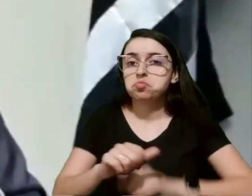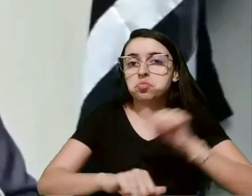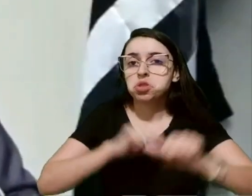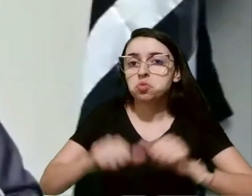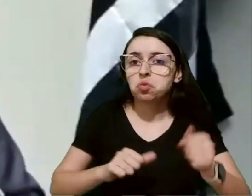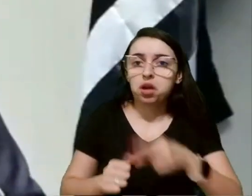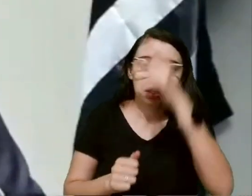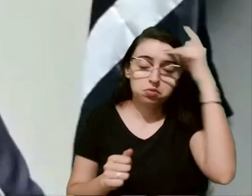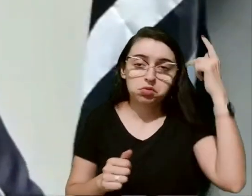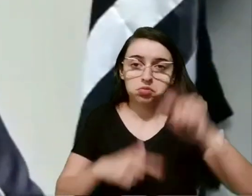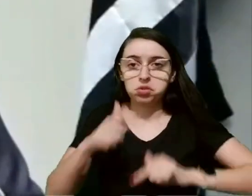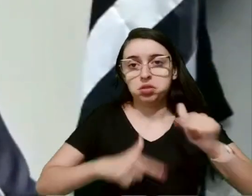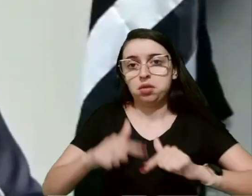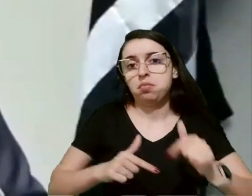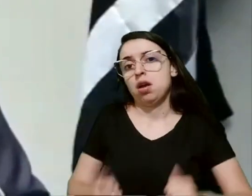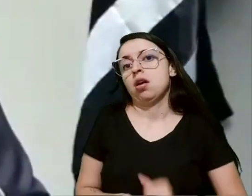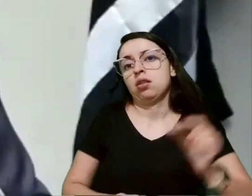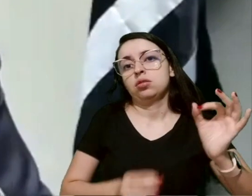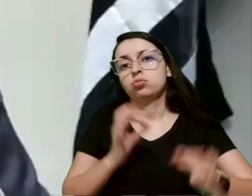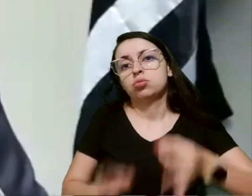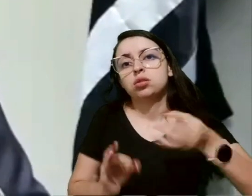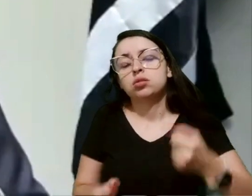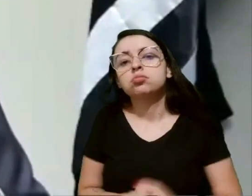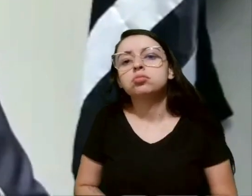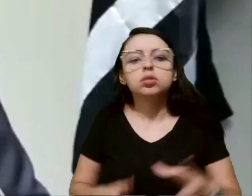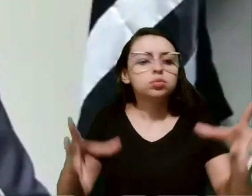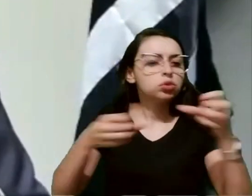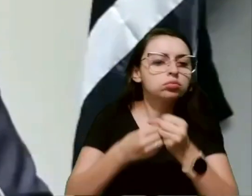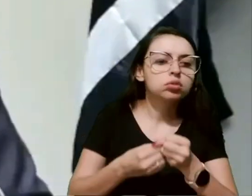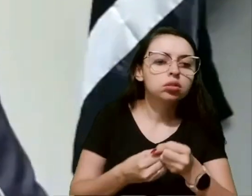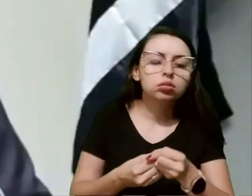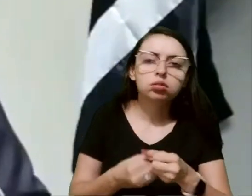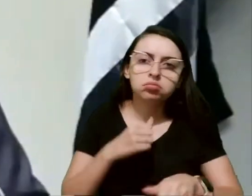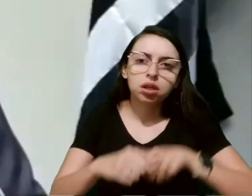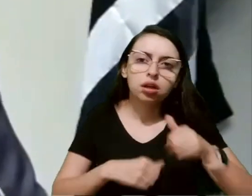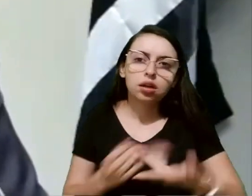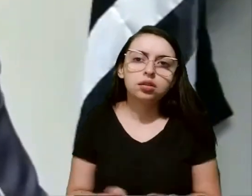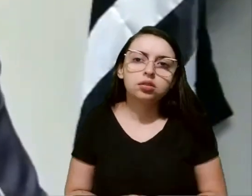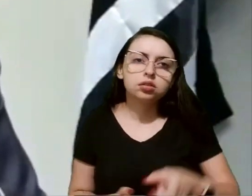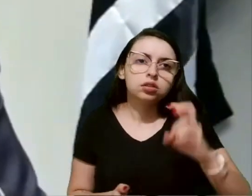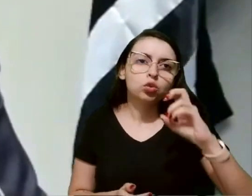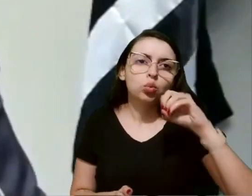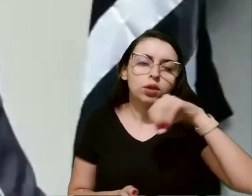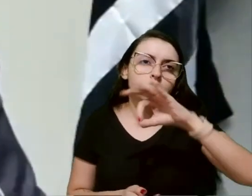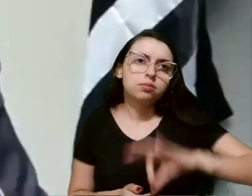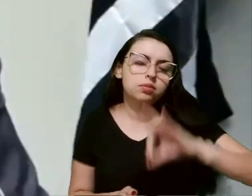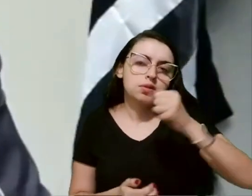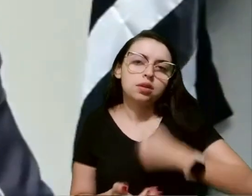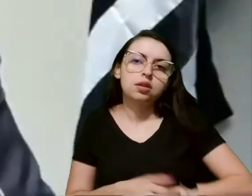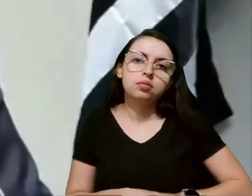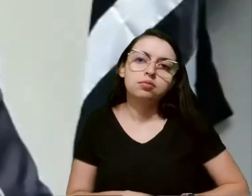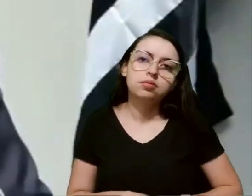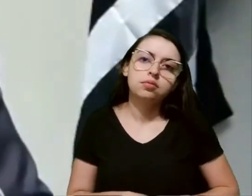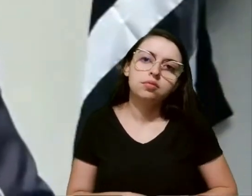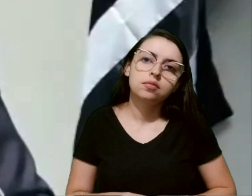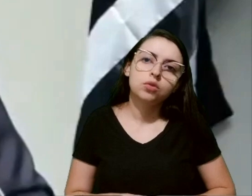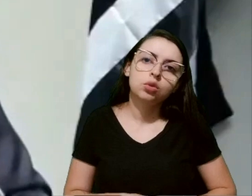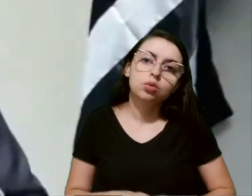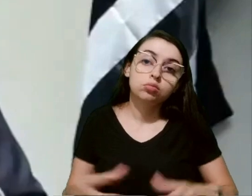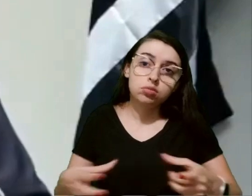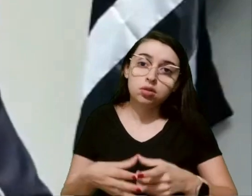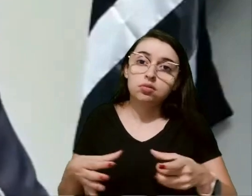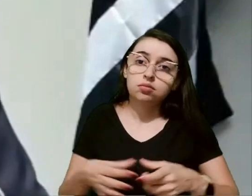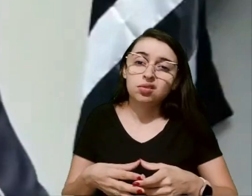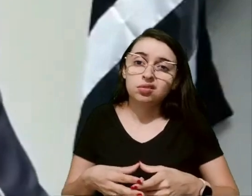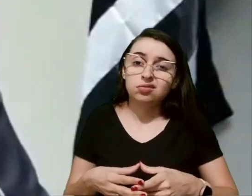pode misturar todo mundo. O que vai acontecer se misturar todo mundo? Não tenho dúvida, a taxa vai convergir para 50%, só que o sistema como